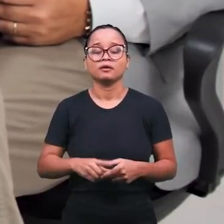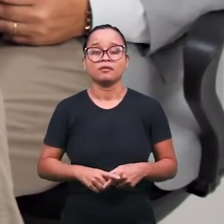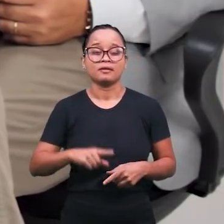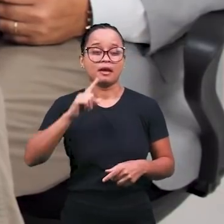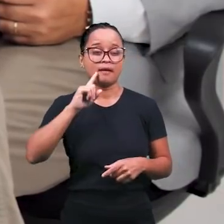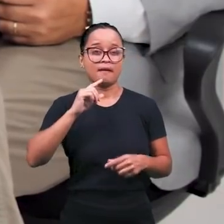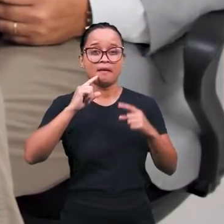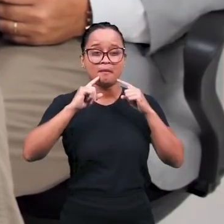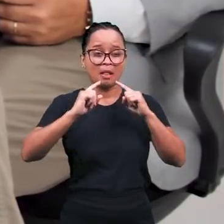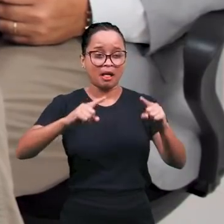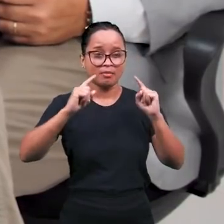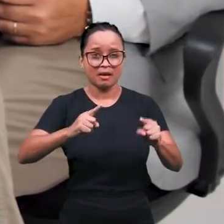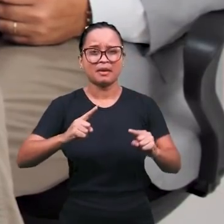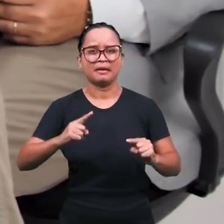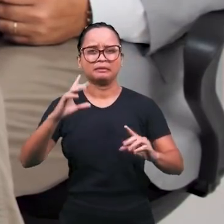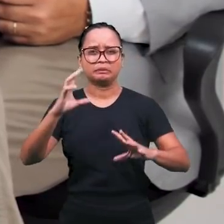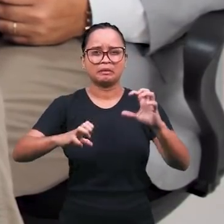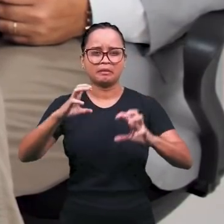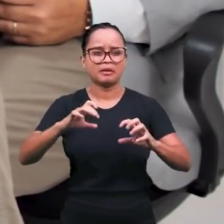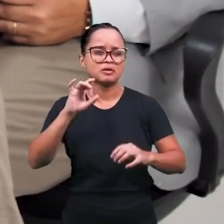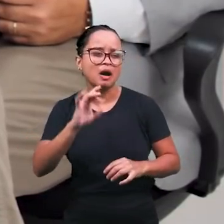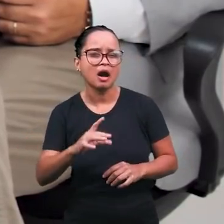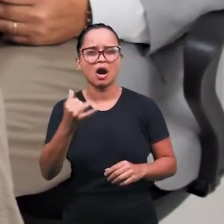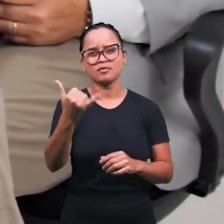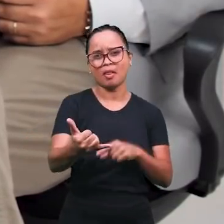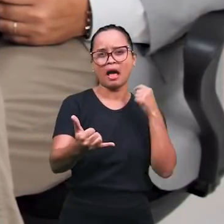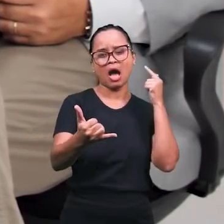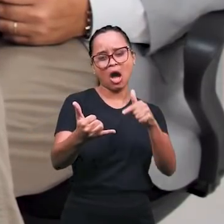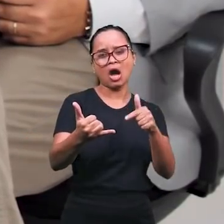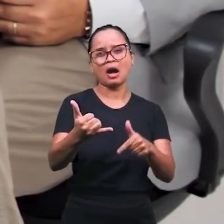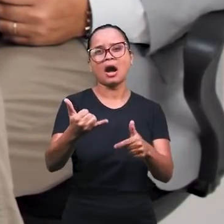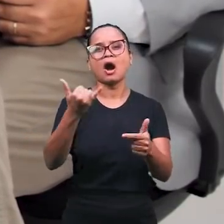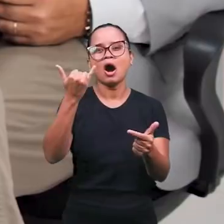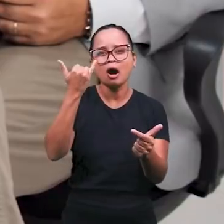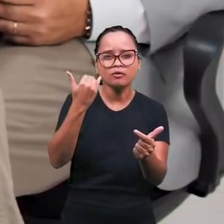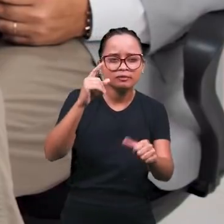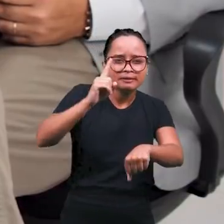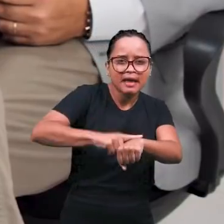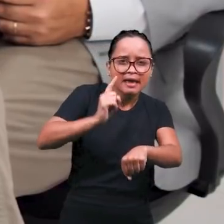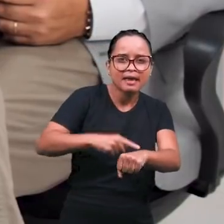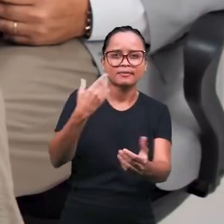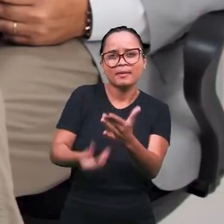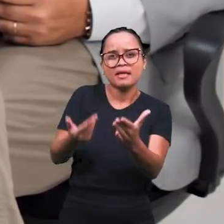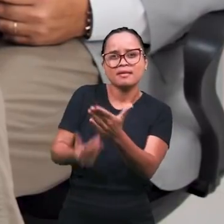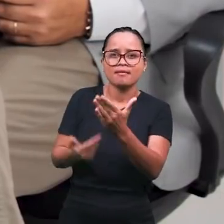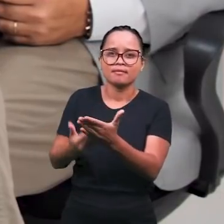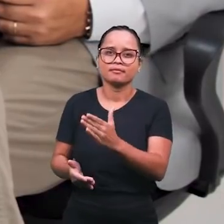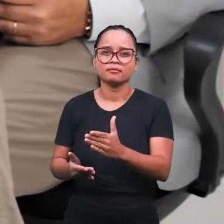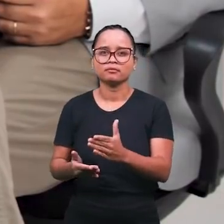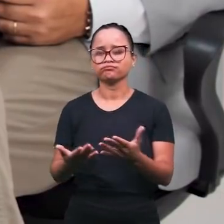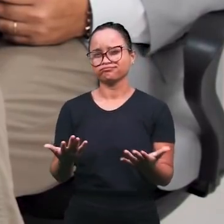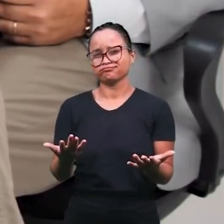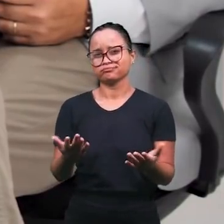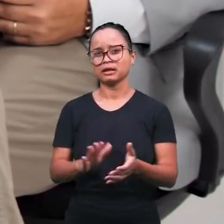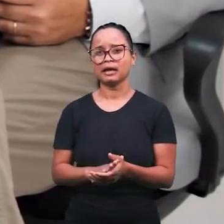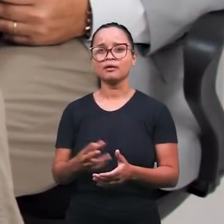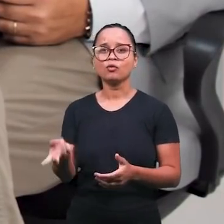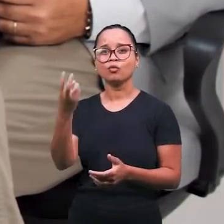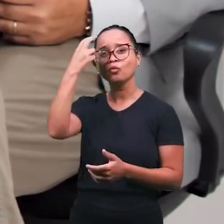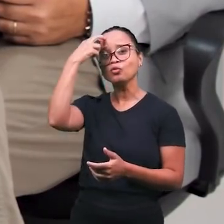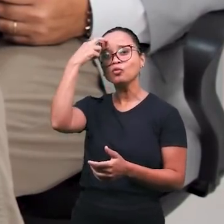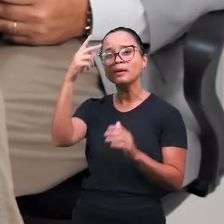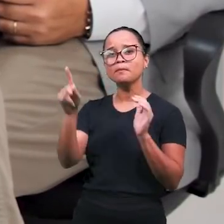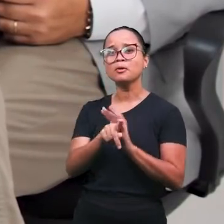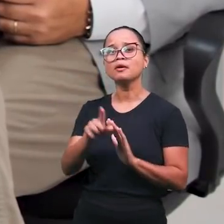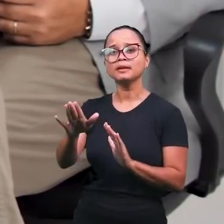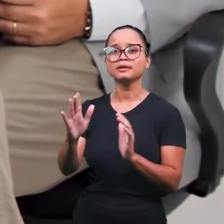brigar. Chegar em casa e ficar brigando. Olha o seu tempo no celular, olha o tempo que você está gastando. Percebe? É uma coisa que já está na